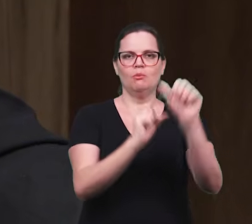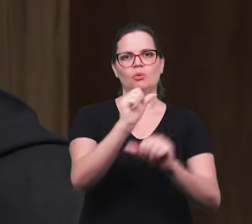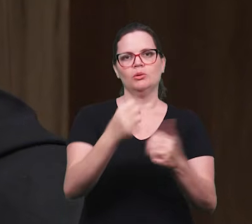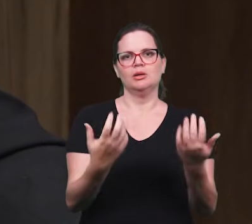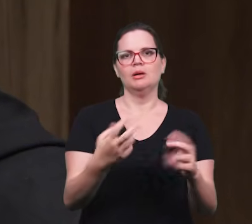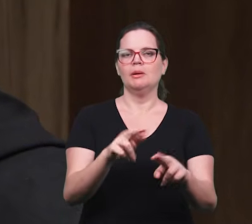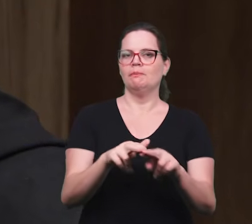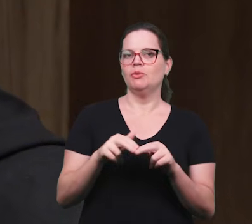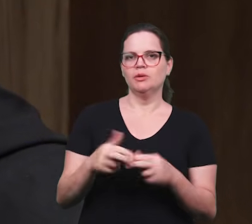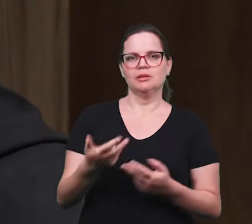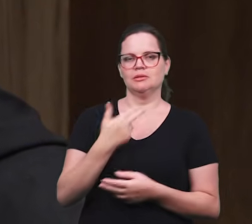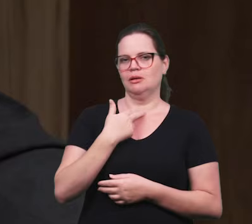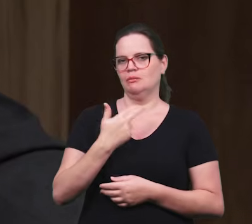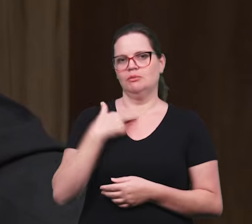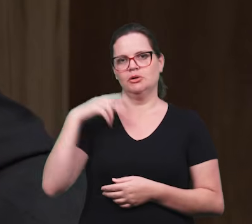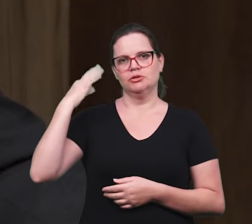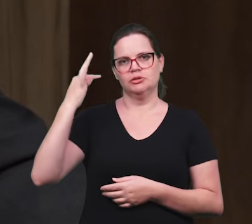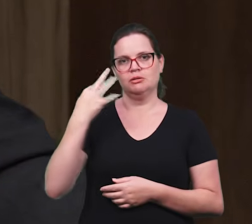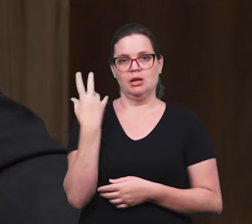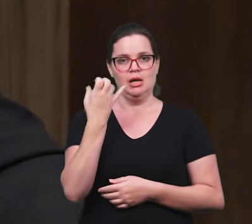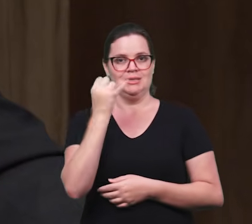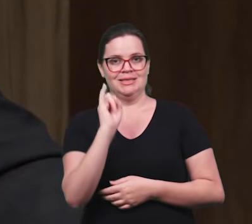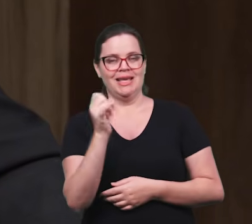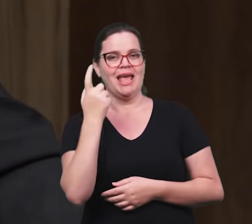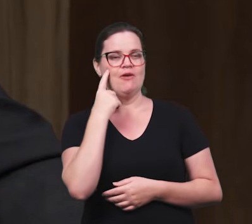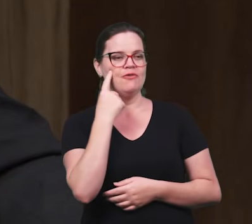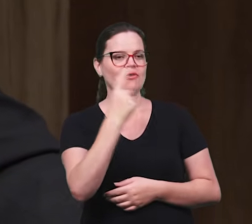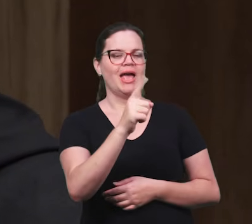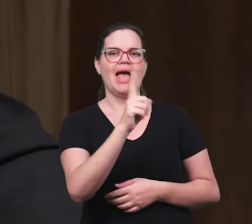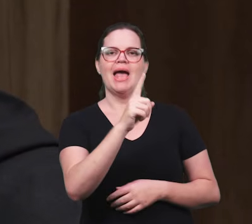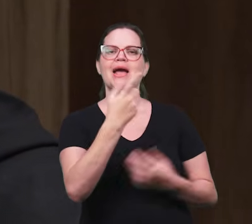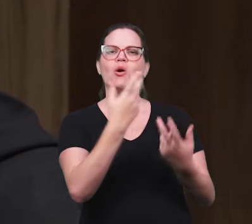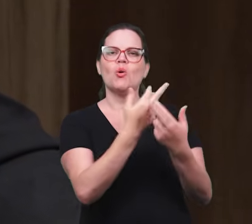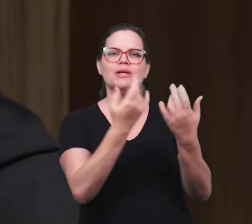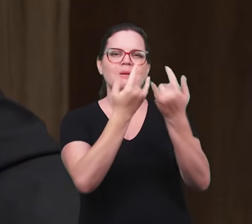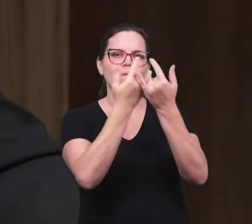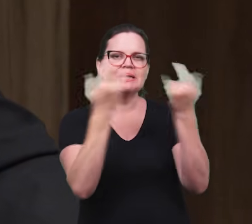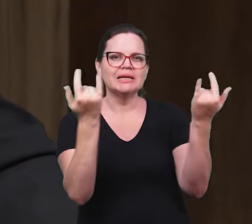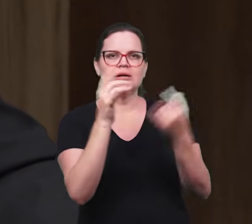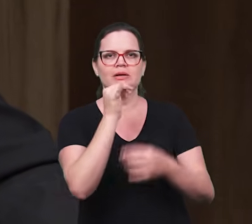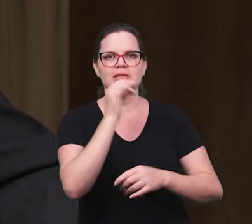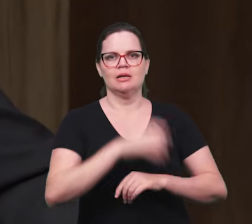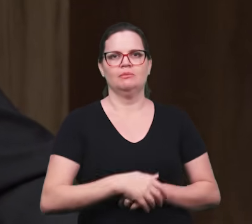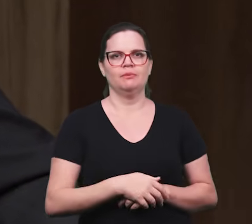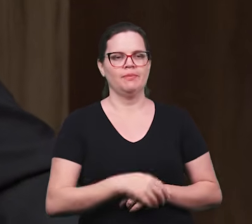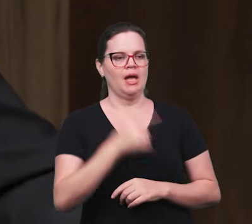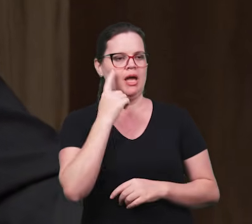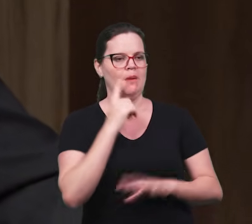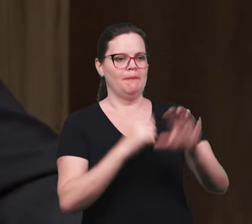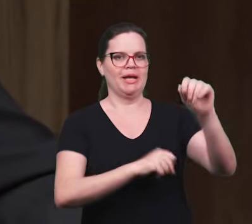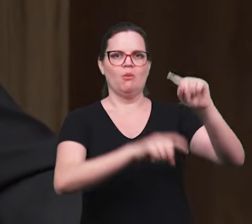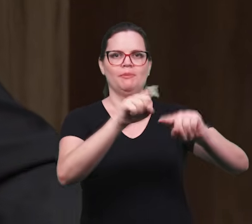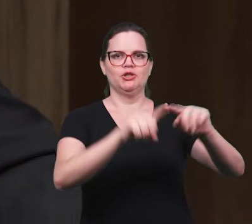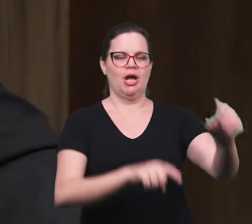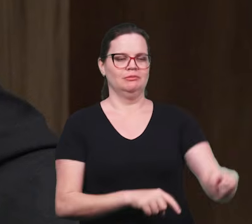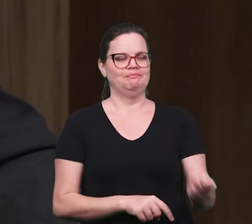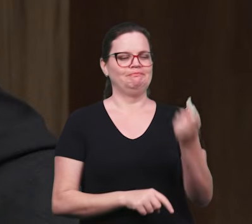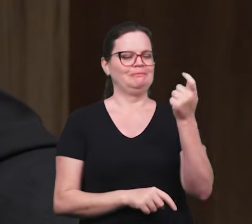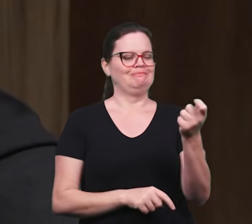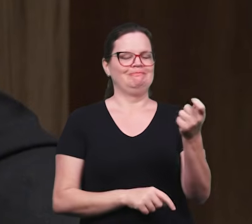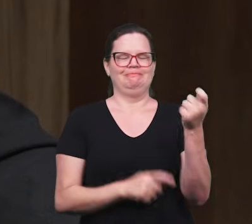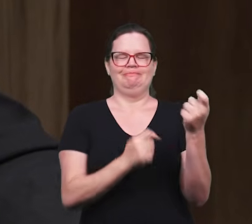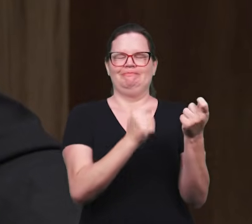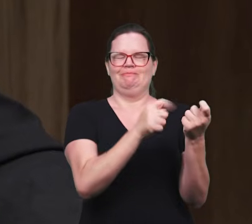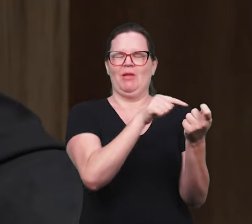mudar, amanhã ela pode mudar. Se eu materializar a fé, eu perdi o objeto que eu considero como objeto de fé,